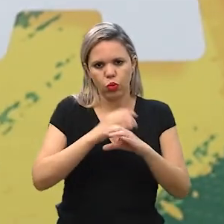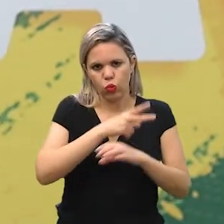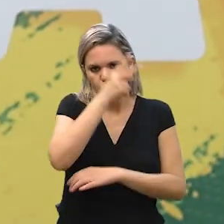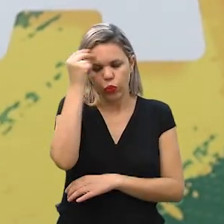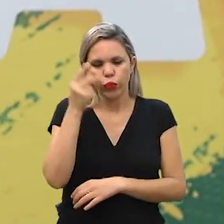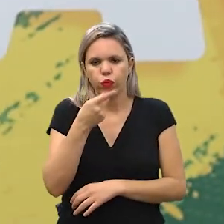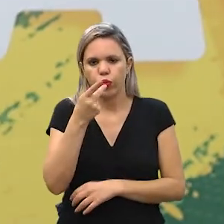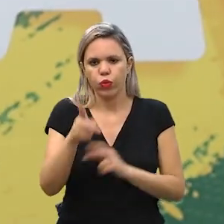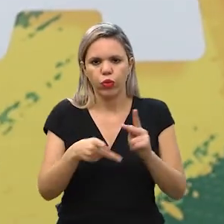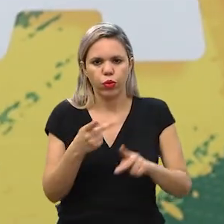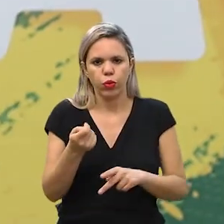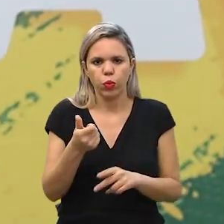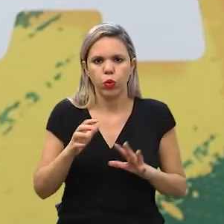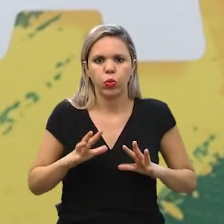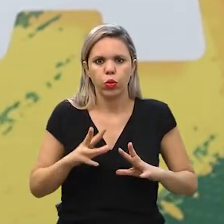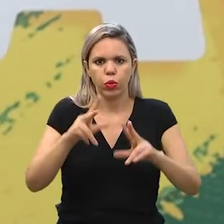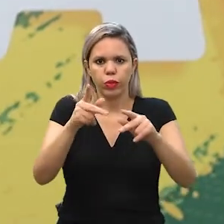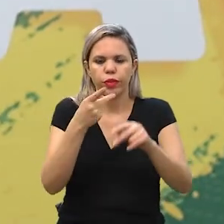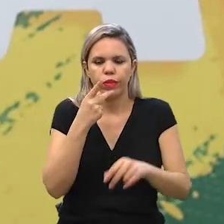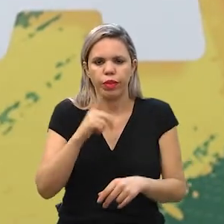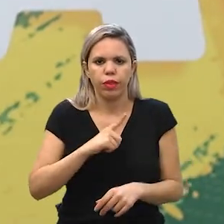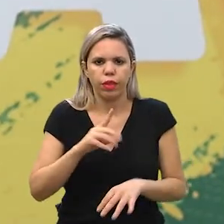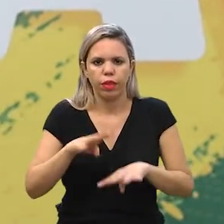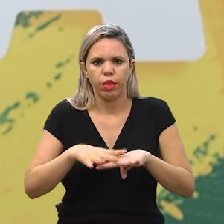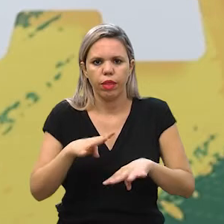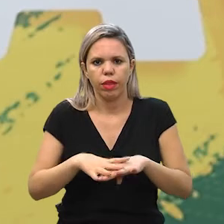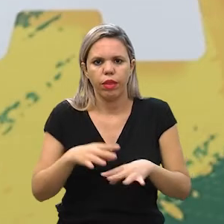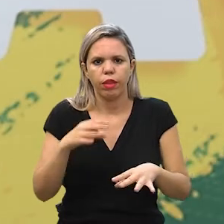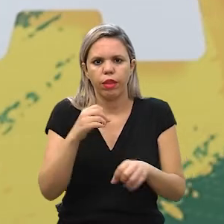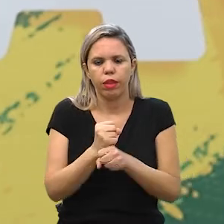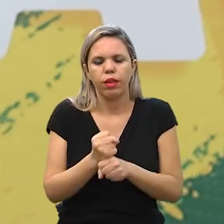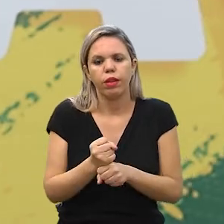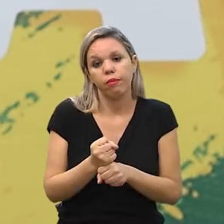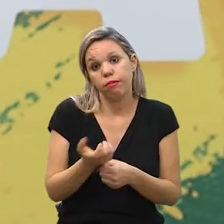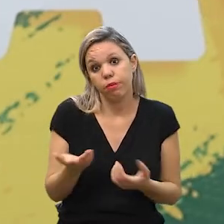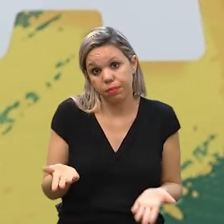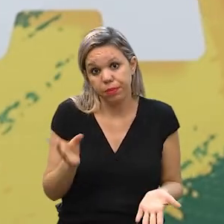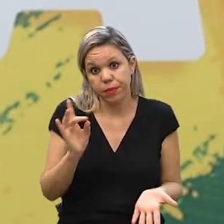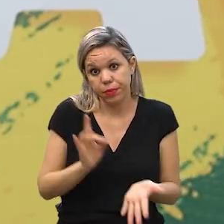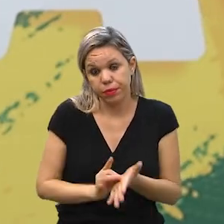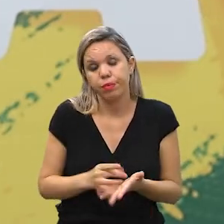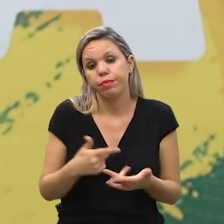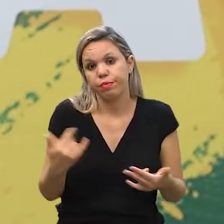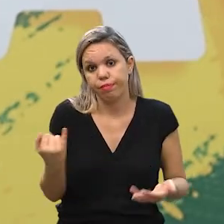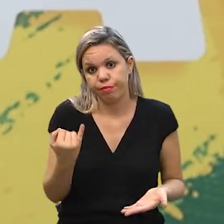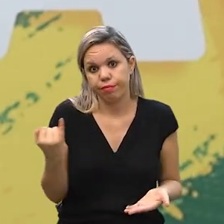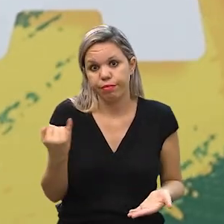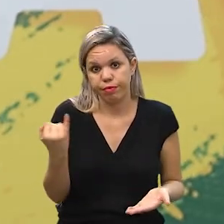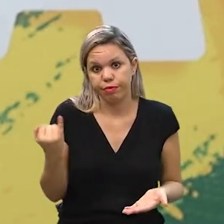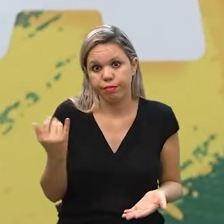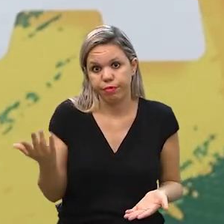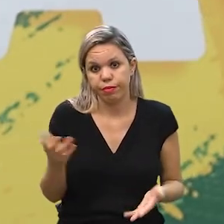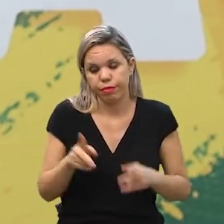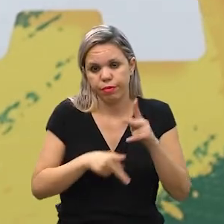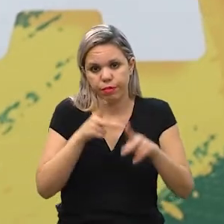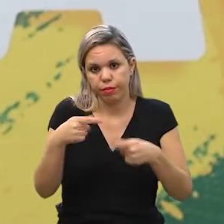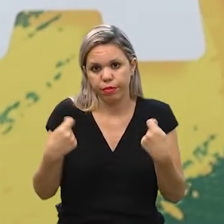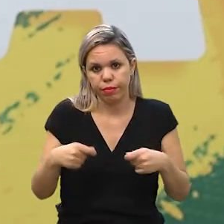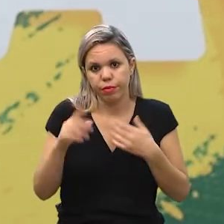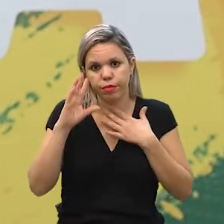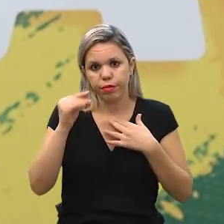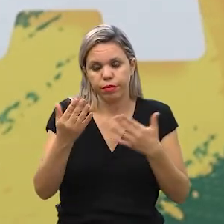público, praticamente todos têm matemática, então realmente é algo muito importante, as pessoas